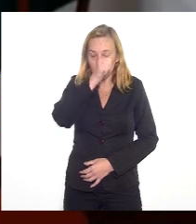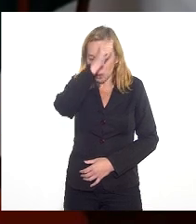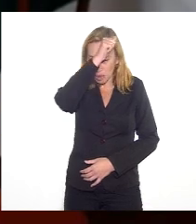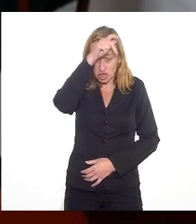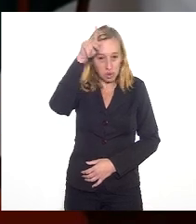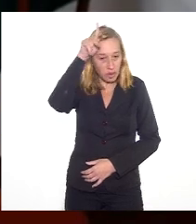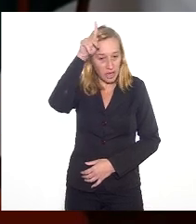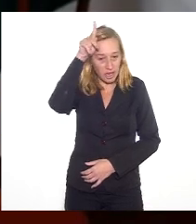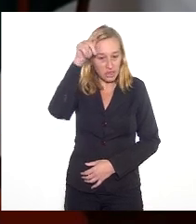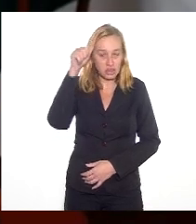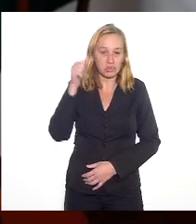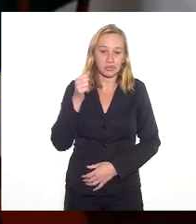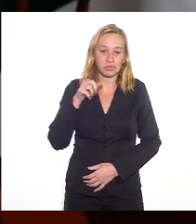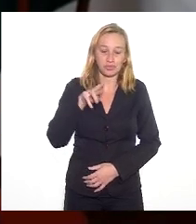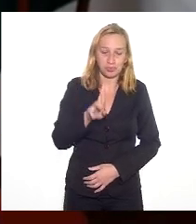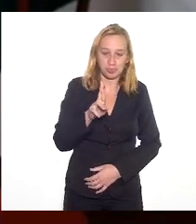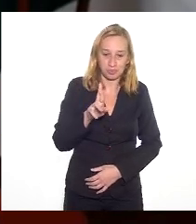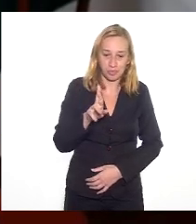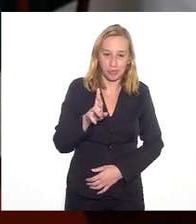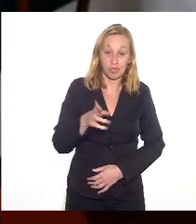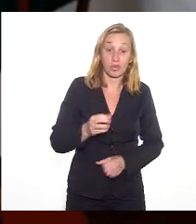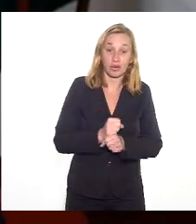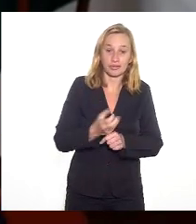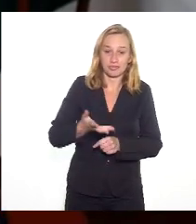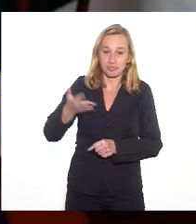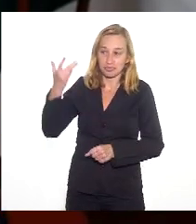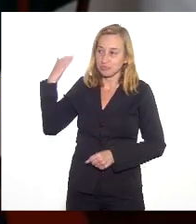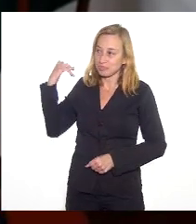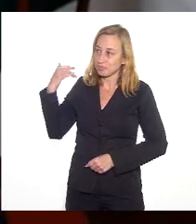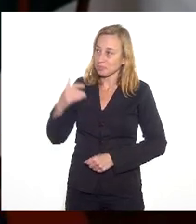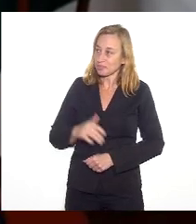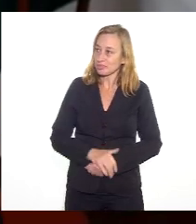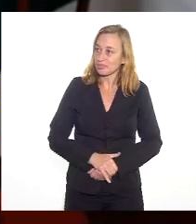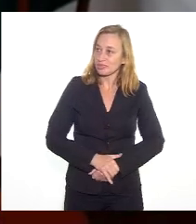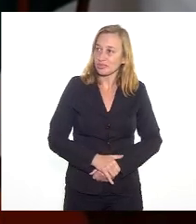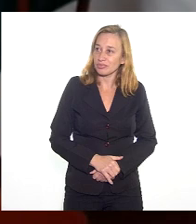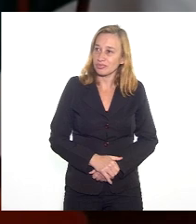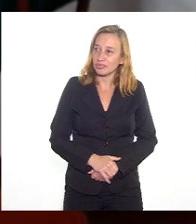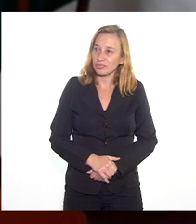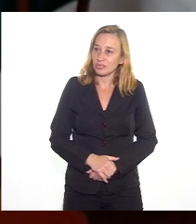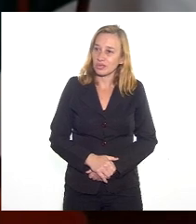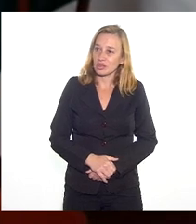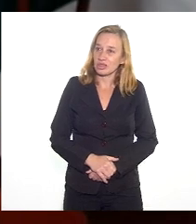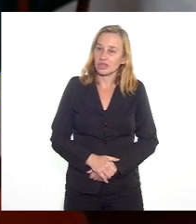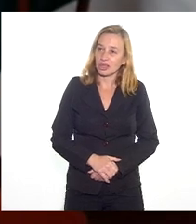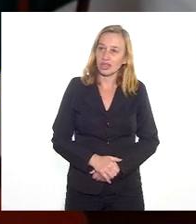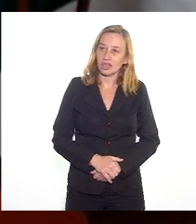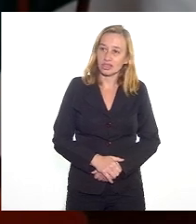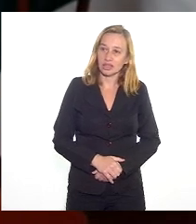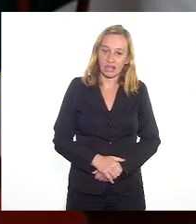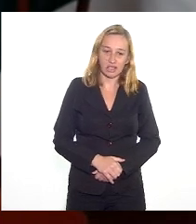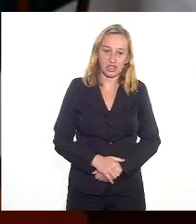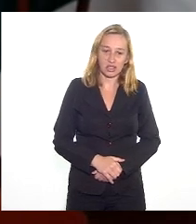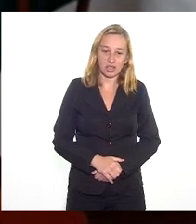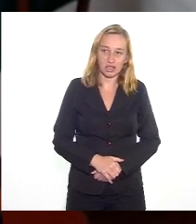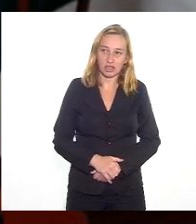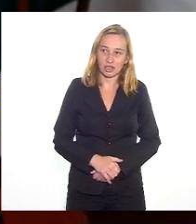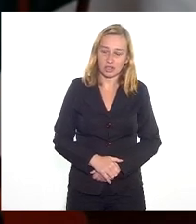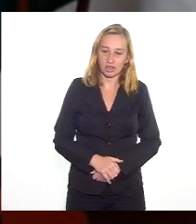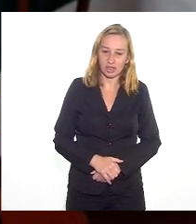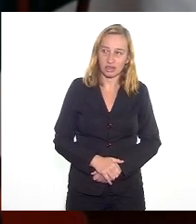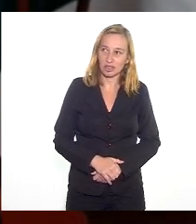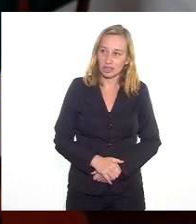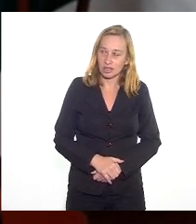região metropolitana no ano passado, ele deu a ideia da, se tivesse o ágio,